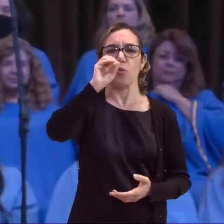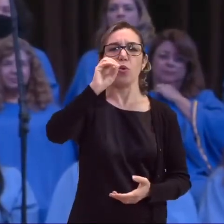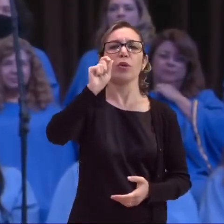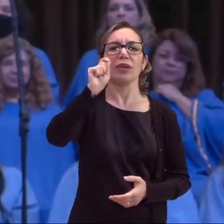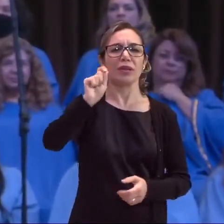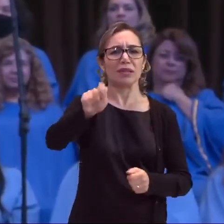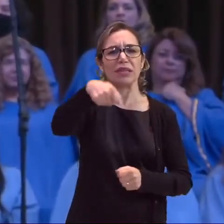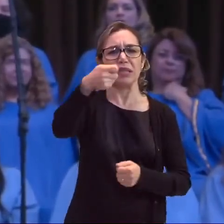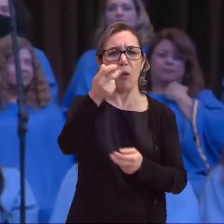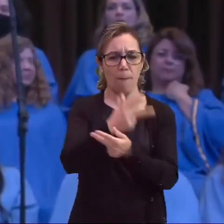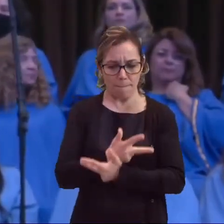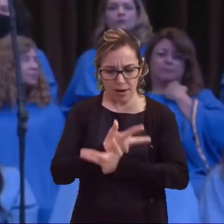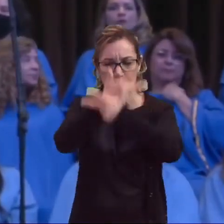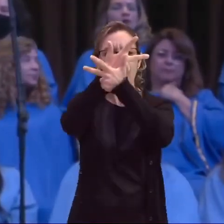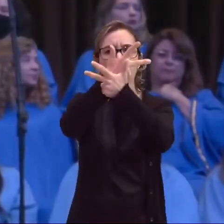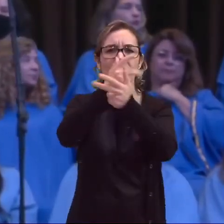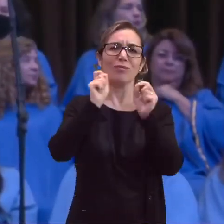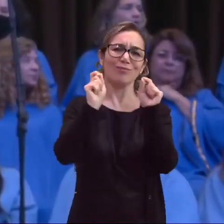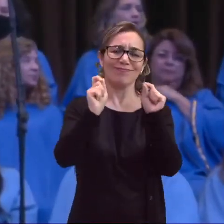Pagão